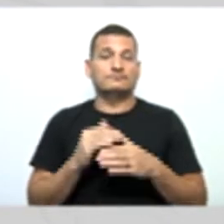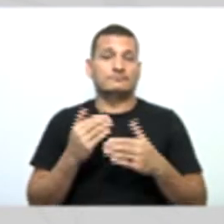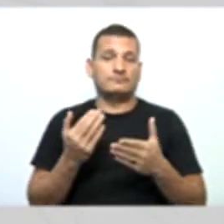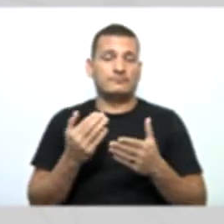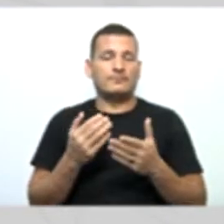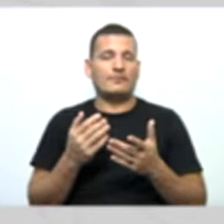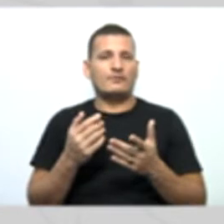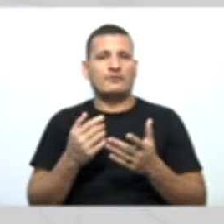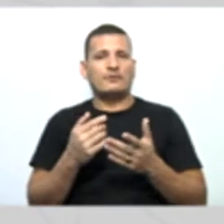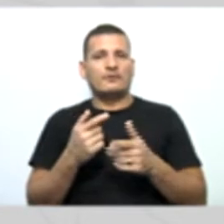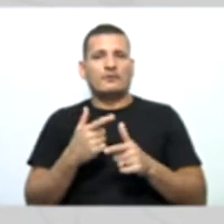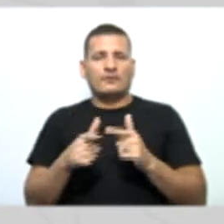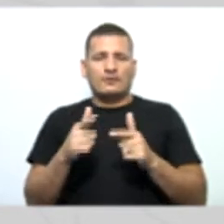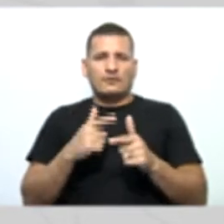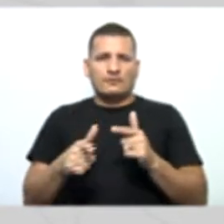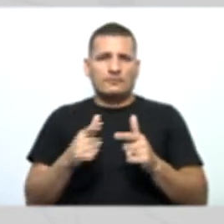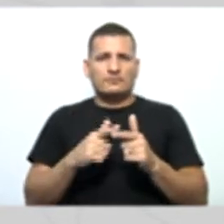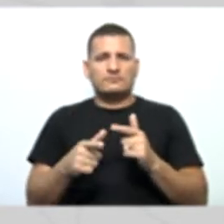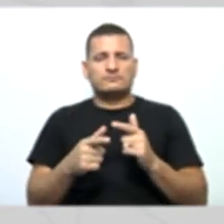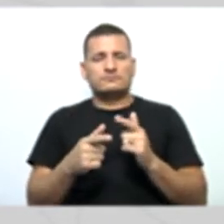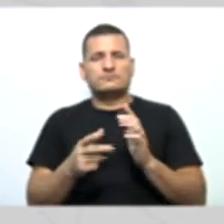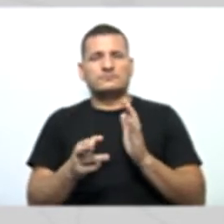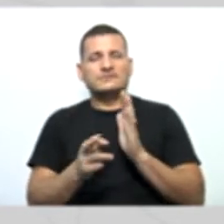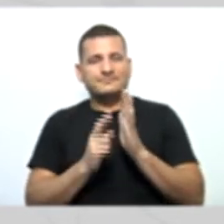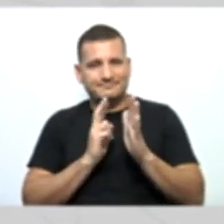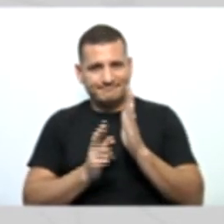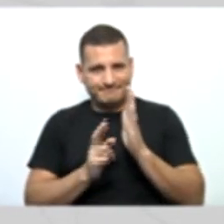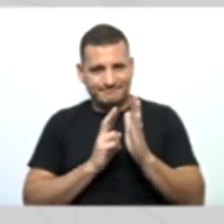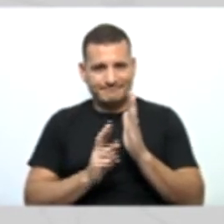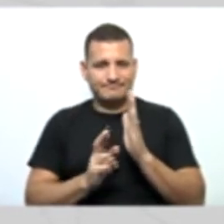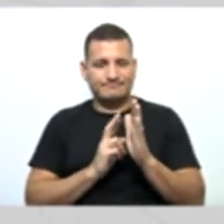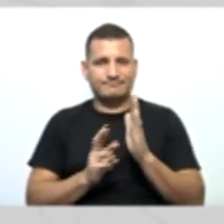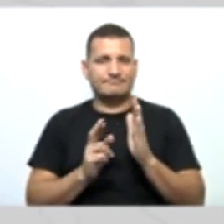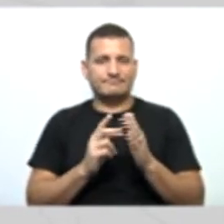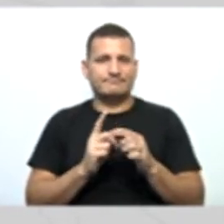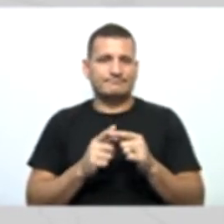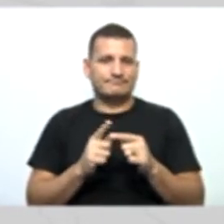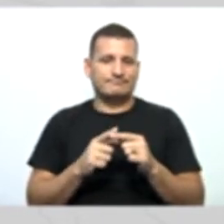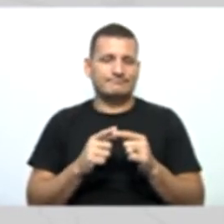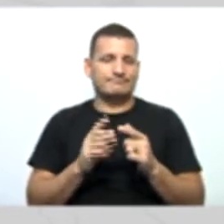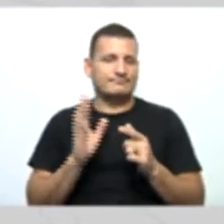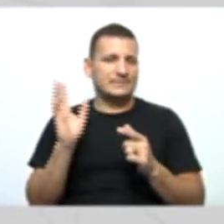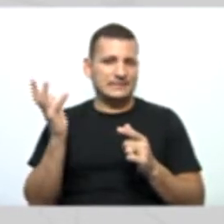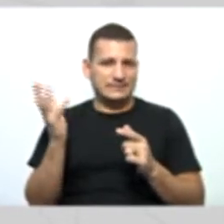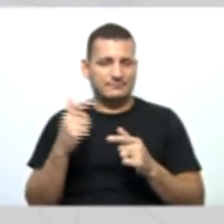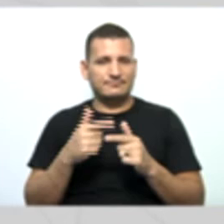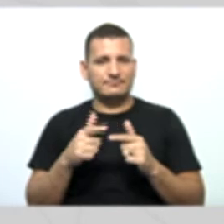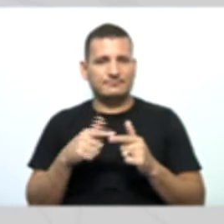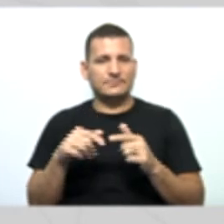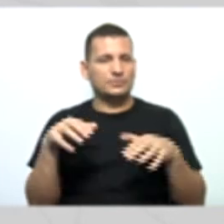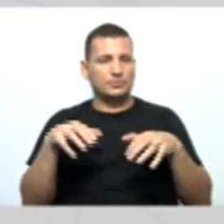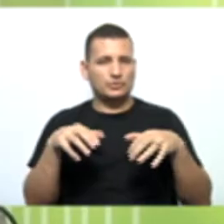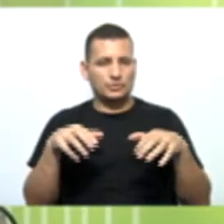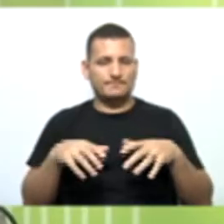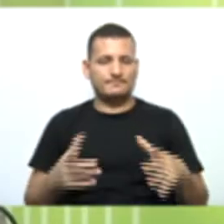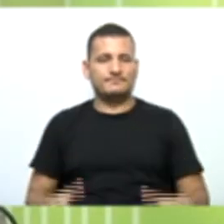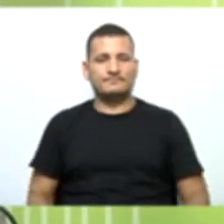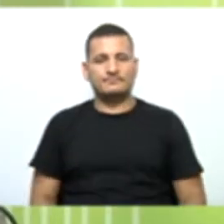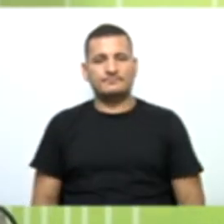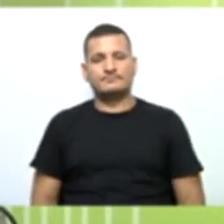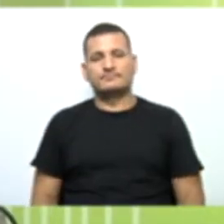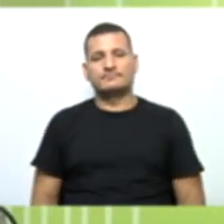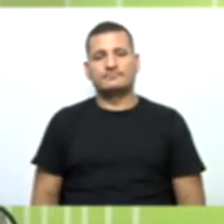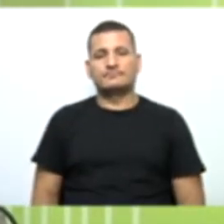prejudicada devido aí à situação do clima, né? Mas continuando aí, vamos responder, certo? Então, assim, vocês